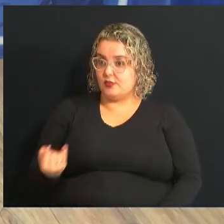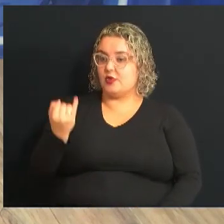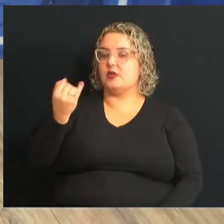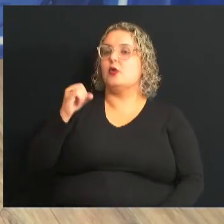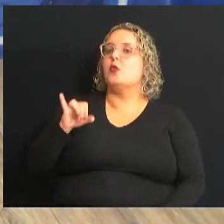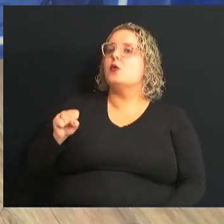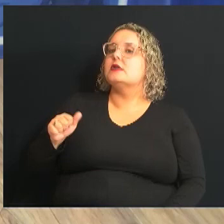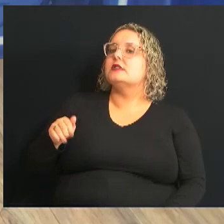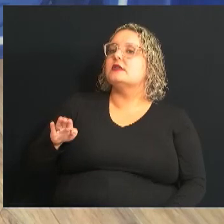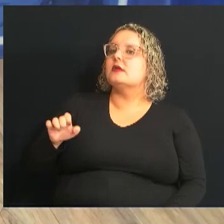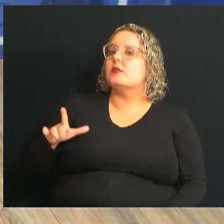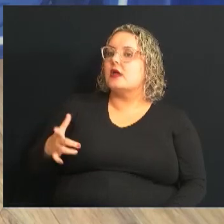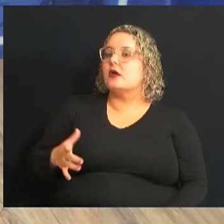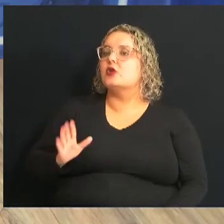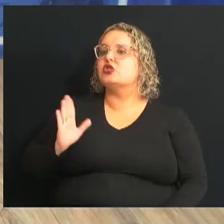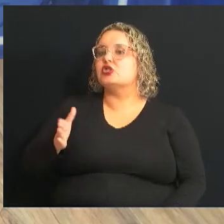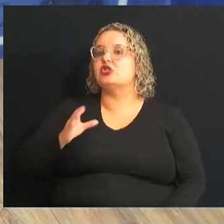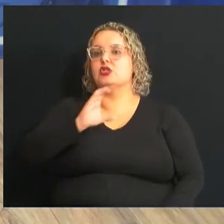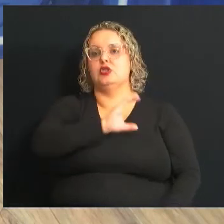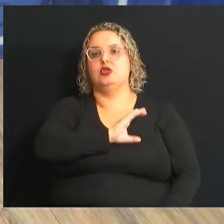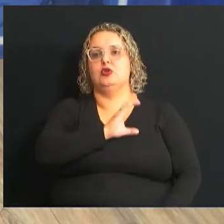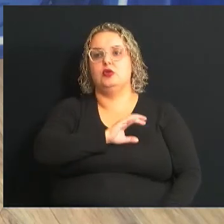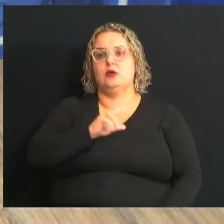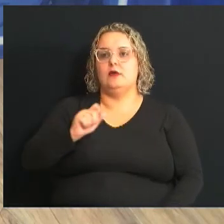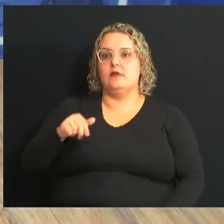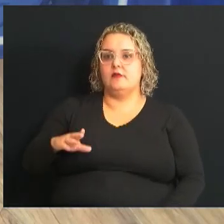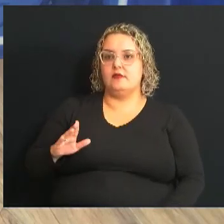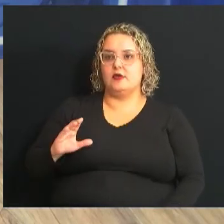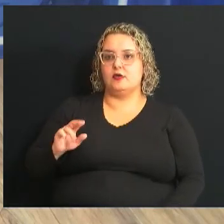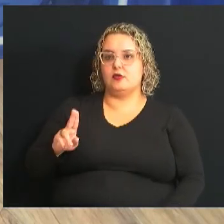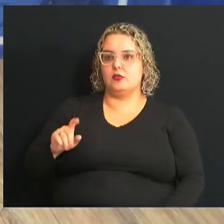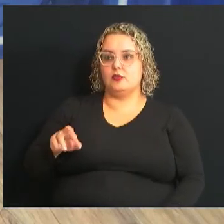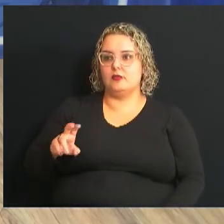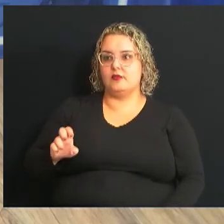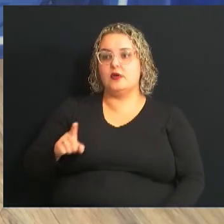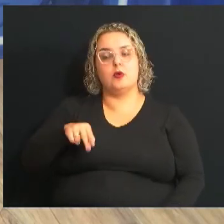você já foi para o Canadá, para Vancouver, com emprego ou não?